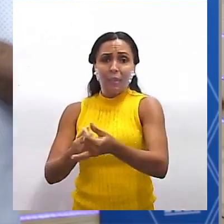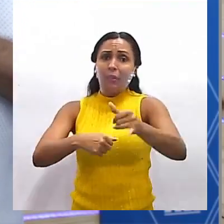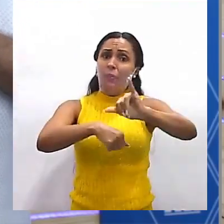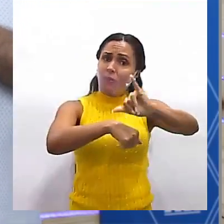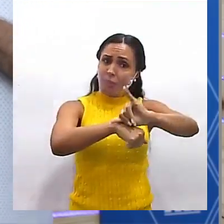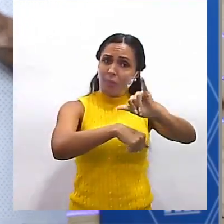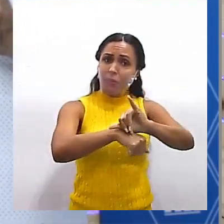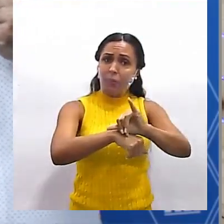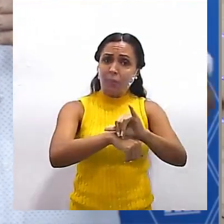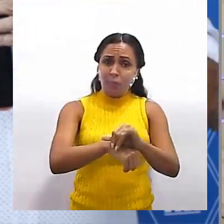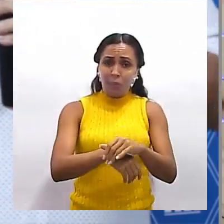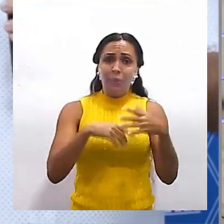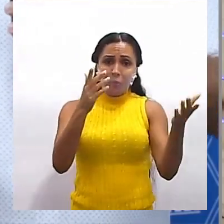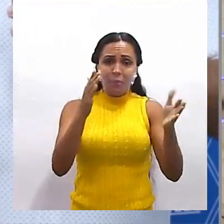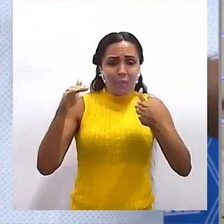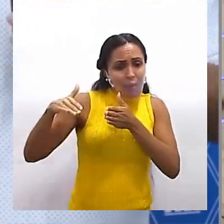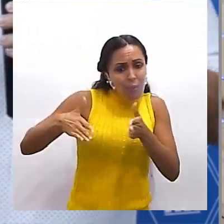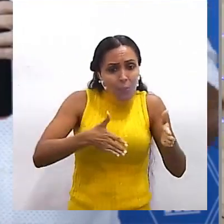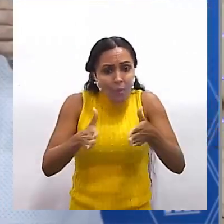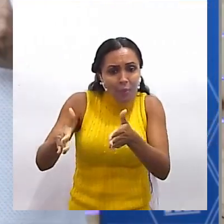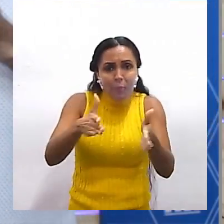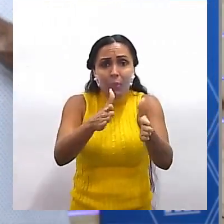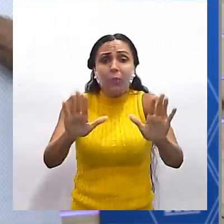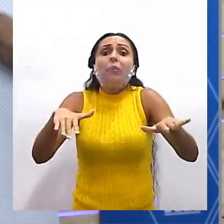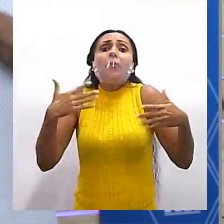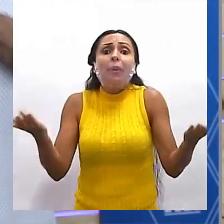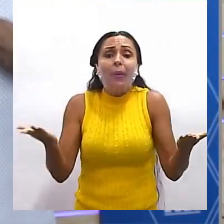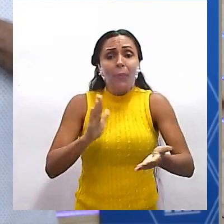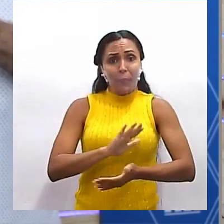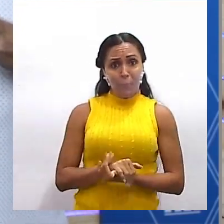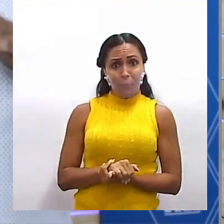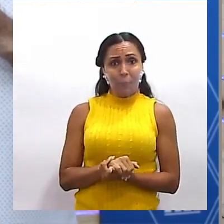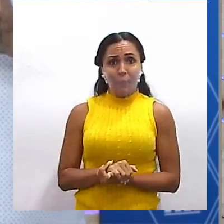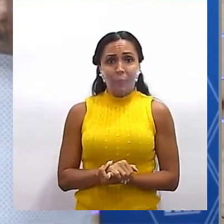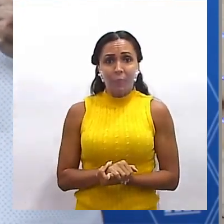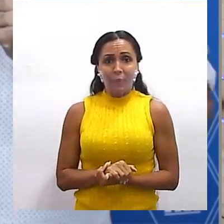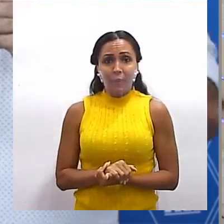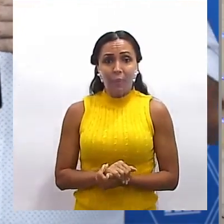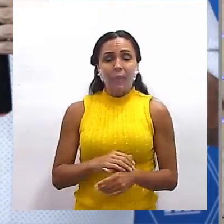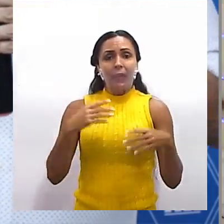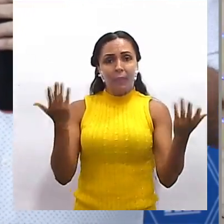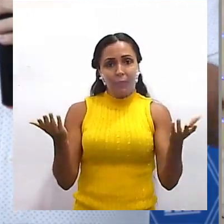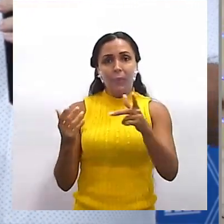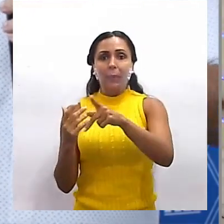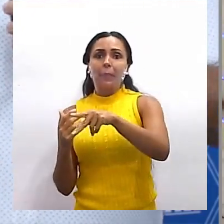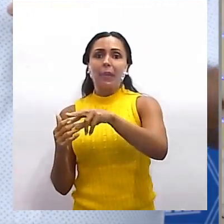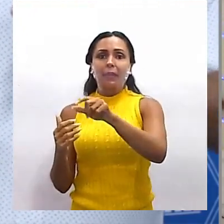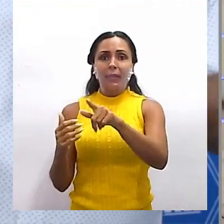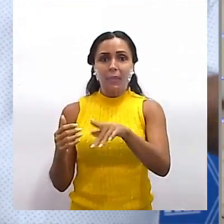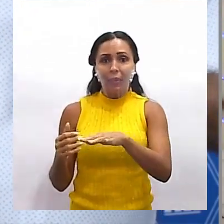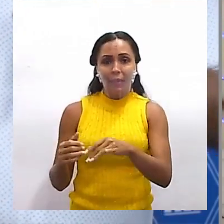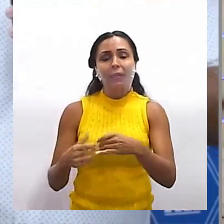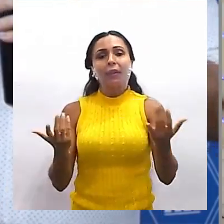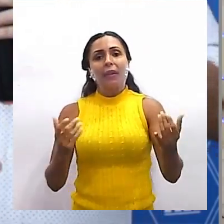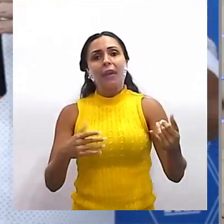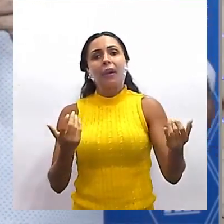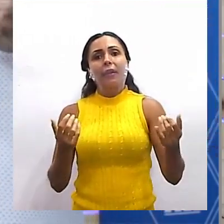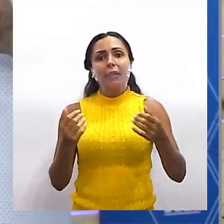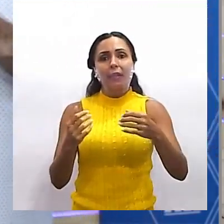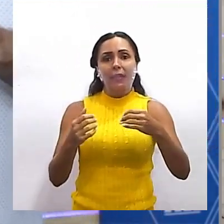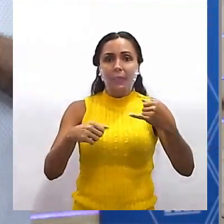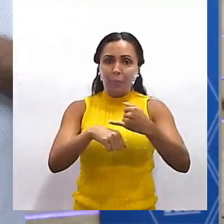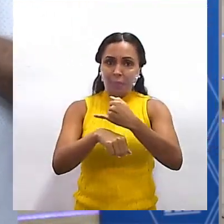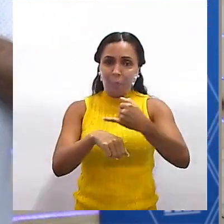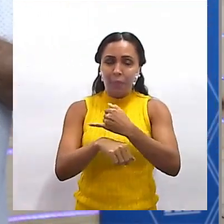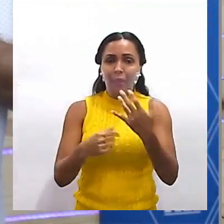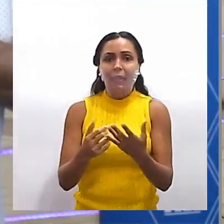Qual seria a minha roteirização saindo de Prazeres? Então, eu seguiria como Prazeres, Imbiribeira,